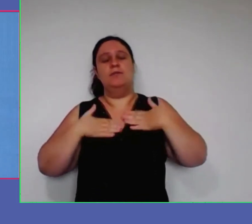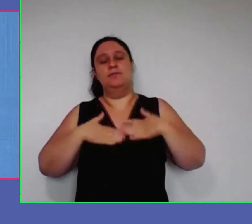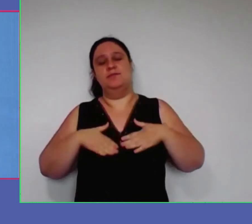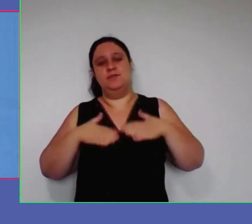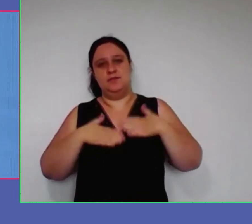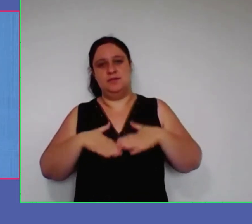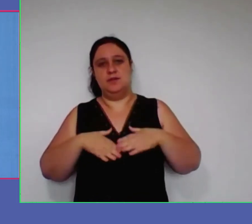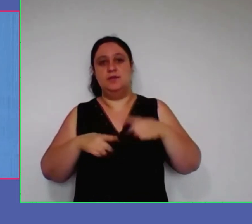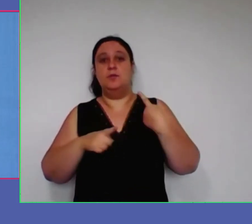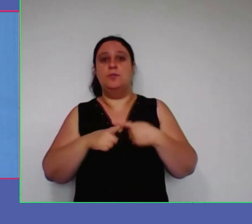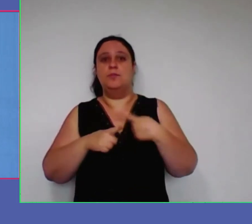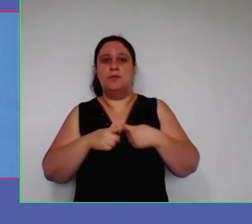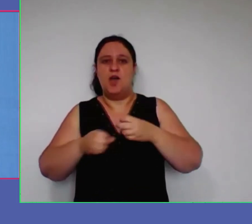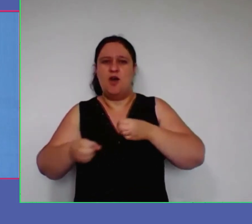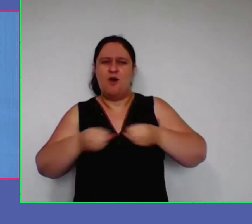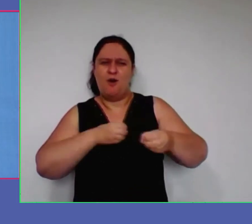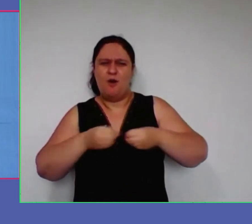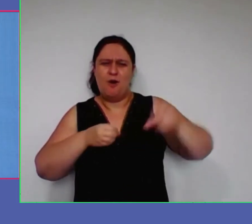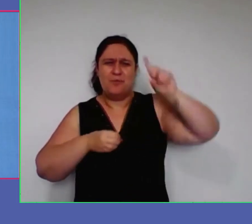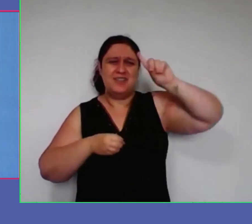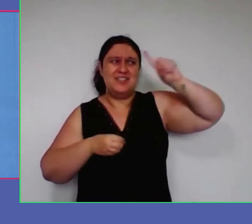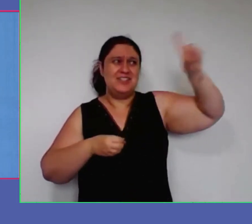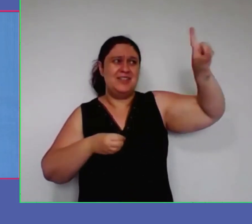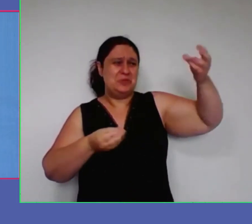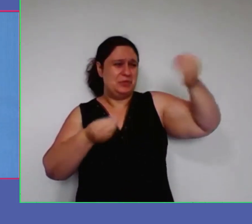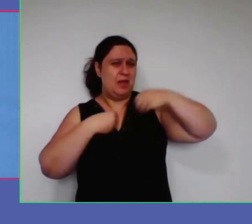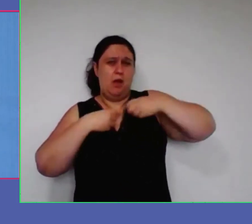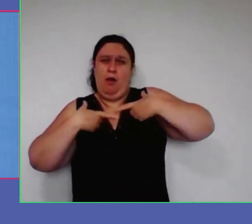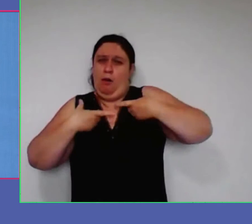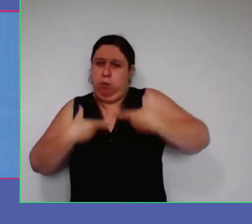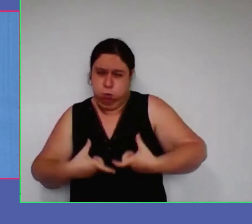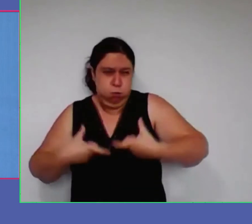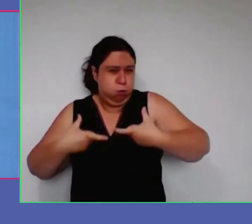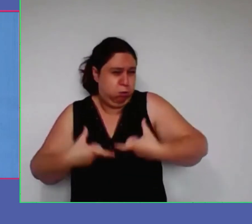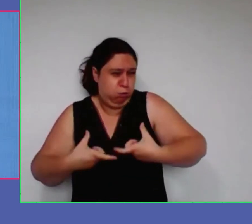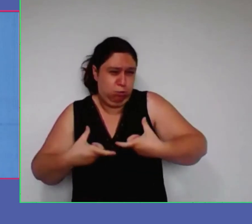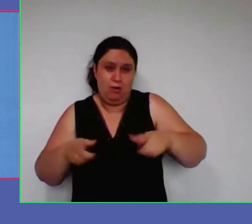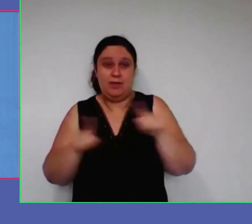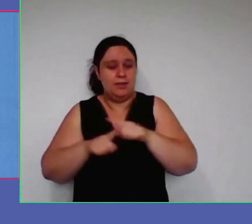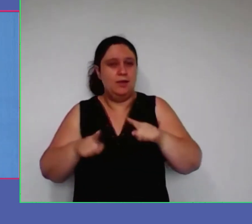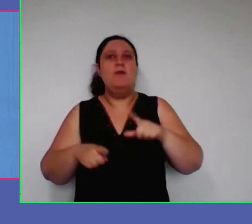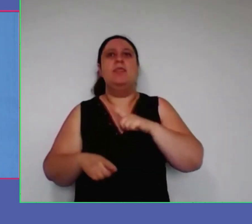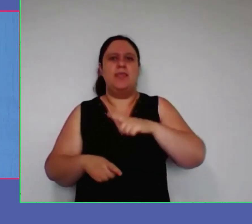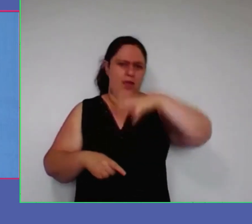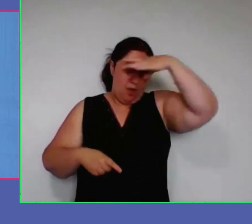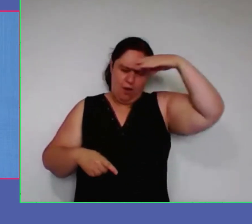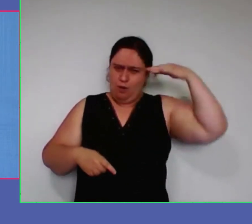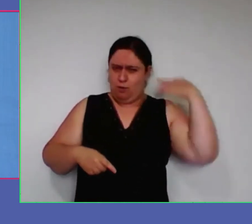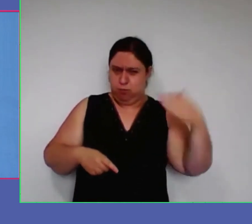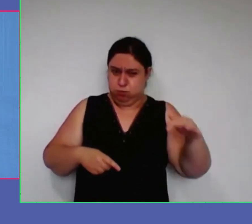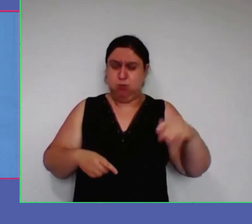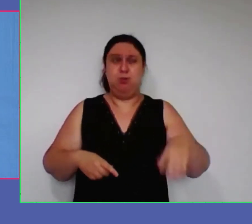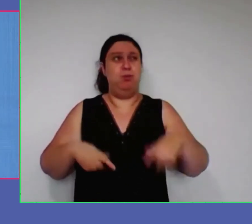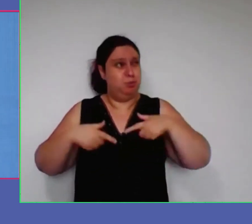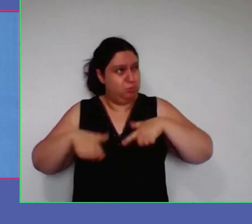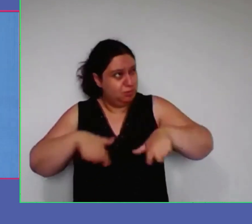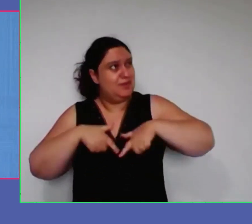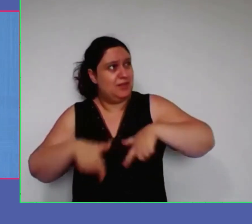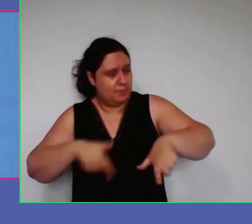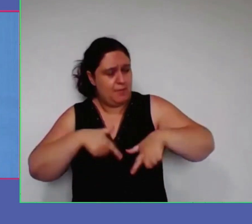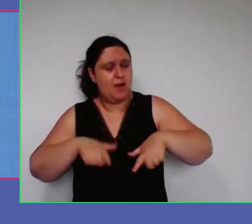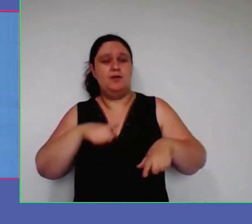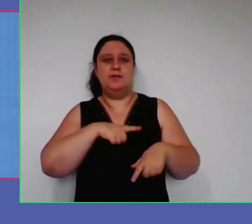nos faz fatigar-nos. Embora haja muito suor, haja muito trabalho, mas nós trabalhamos